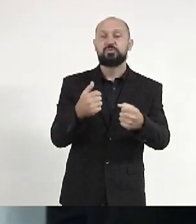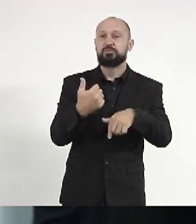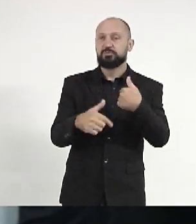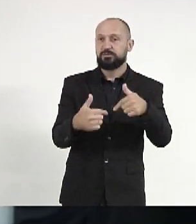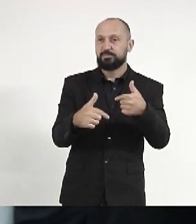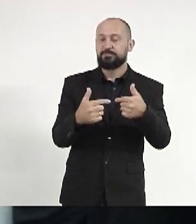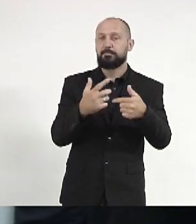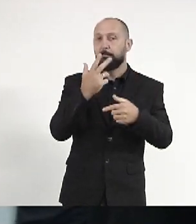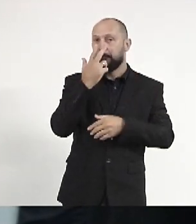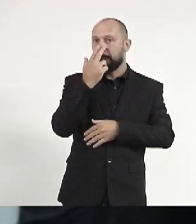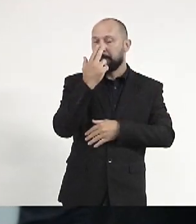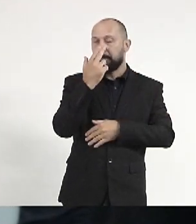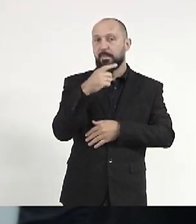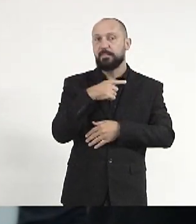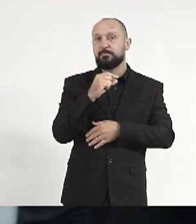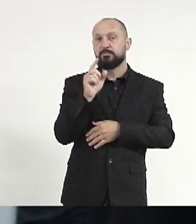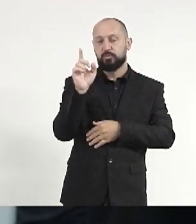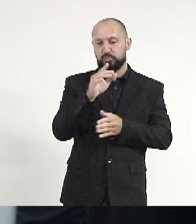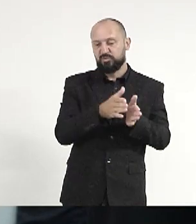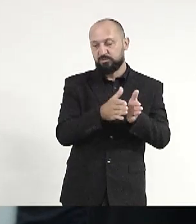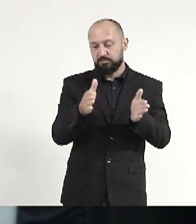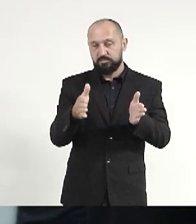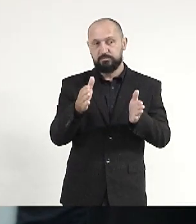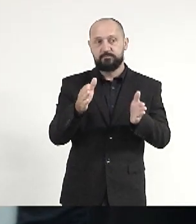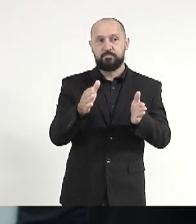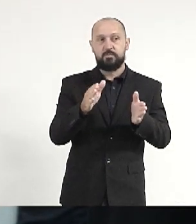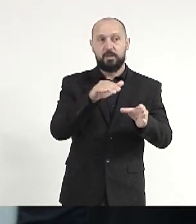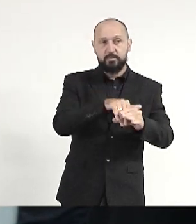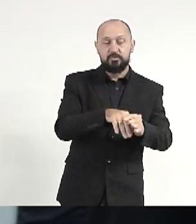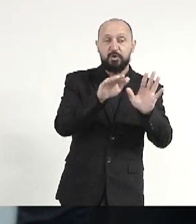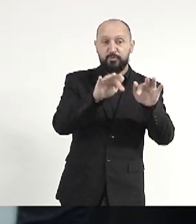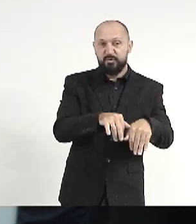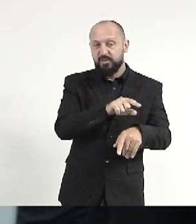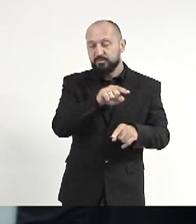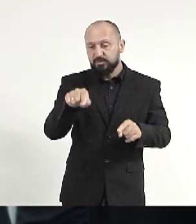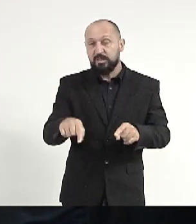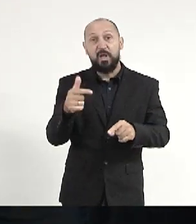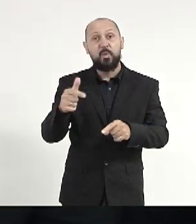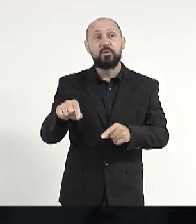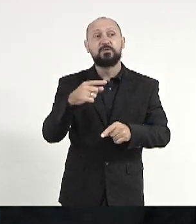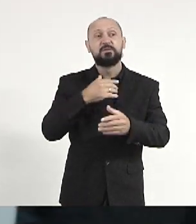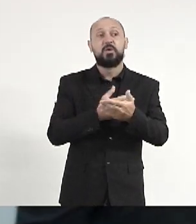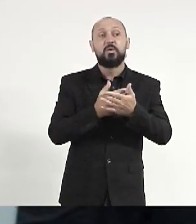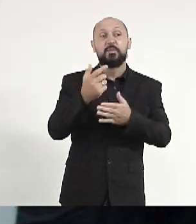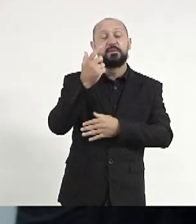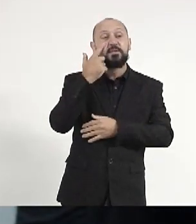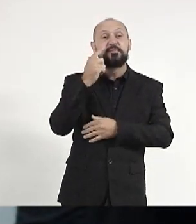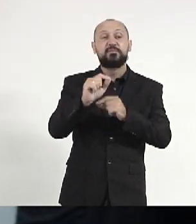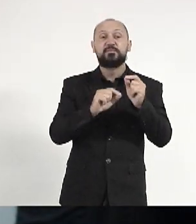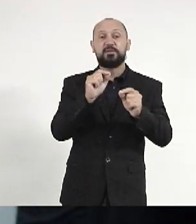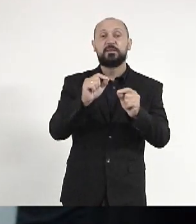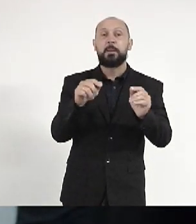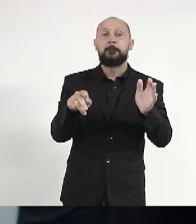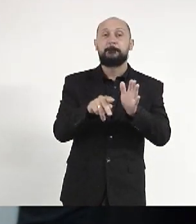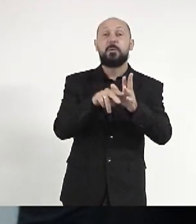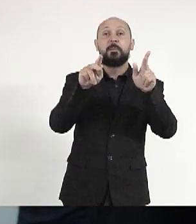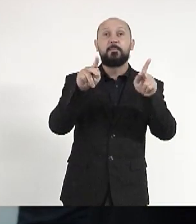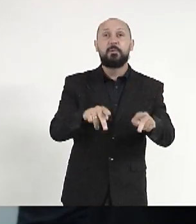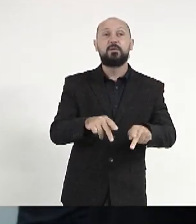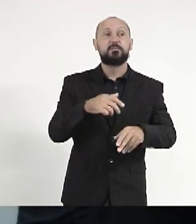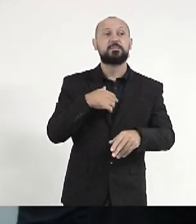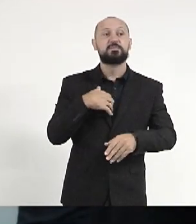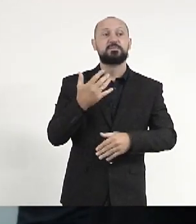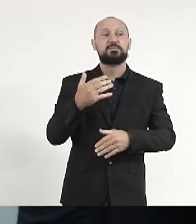mandato, parece que você passa algum dia e já está numa eleição de novo, e não tem jeito. E você começa a ver que a própria população